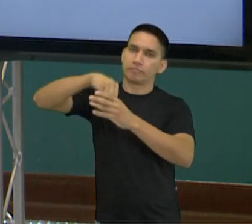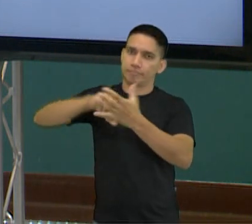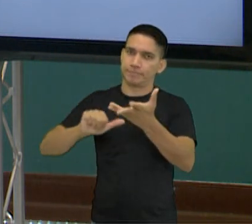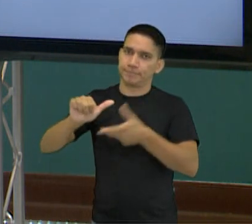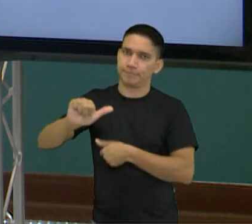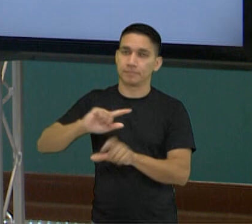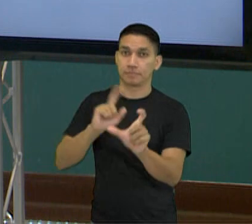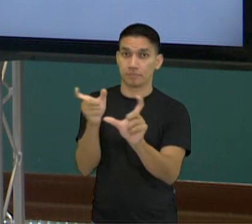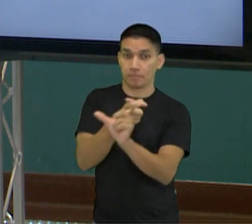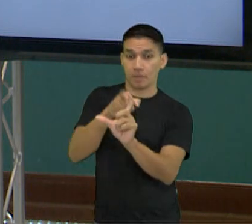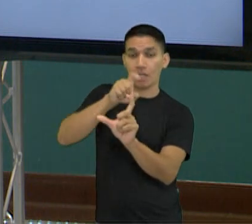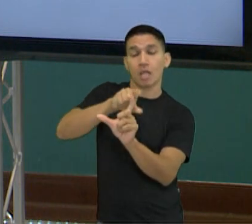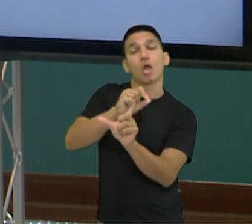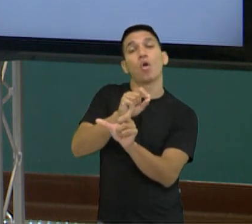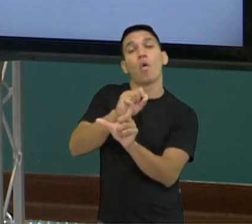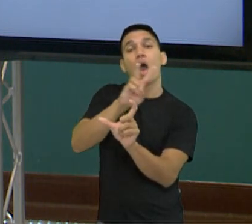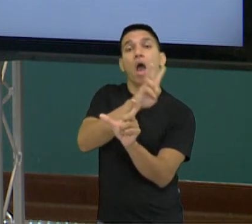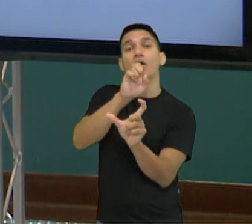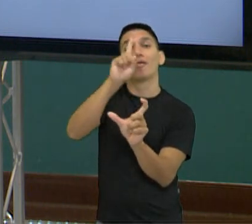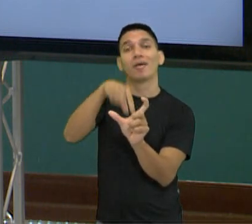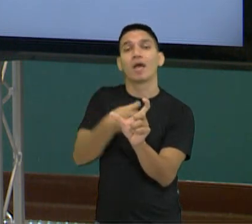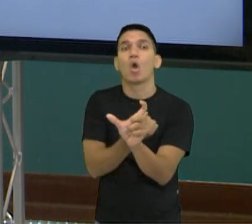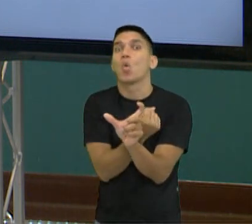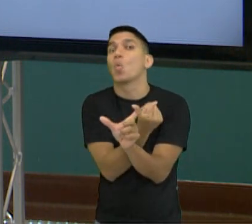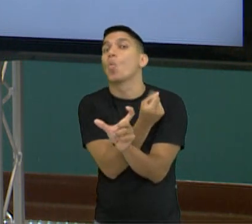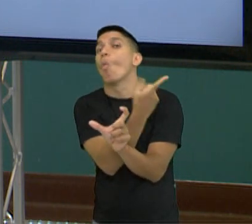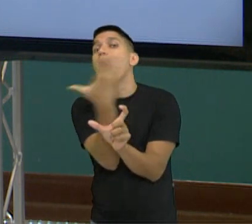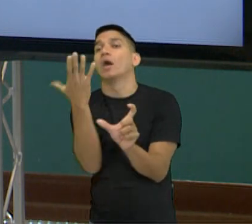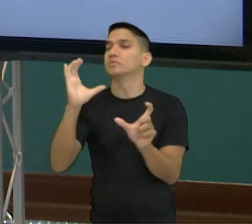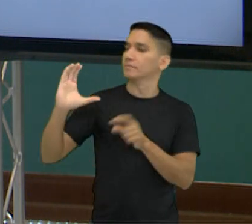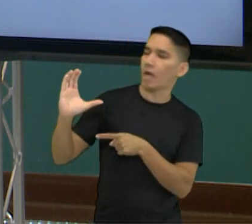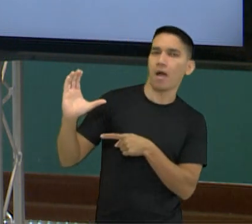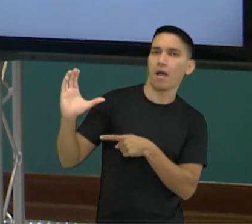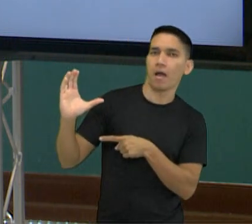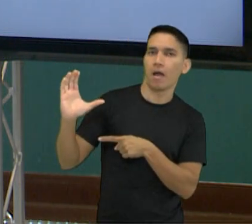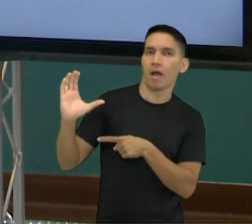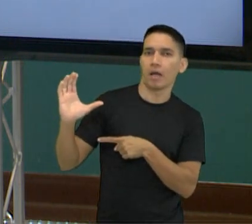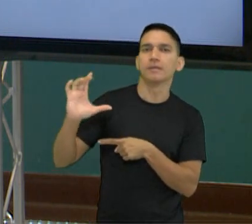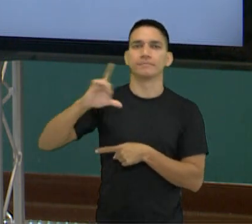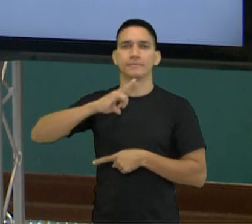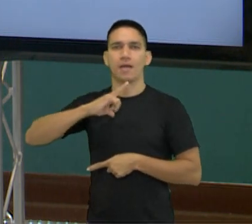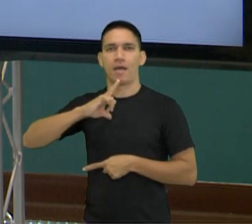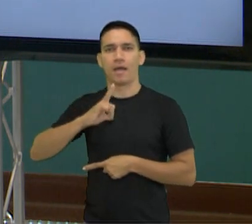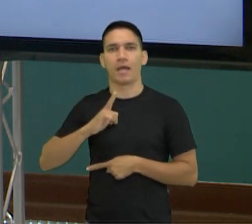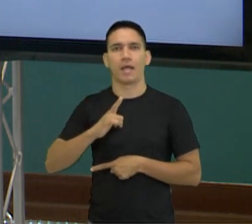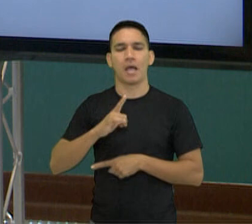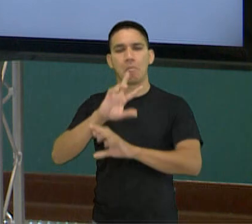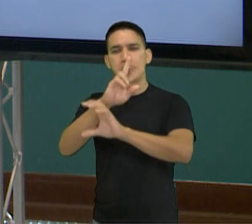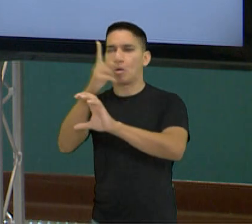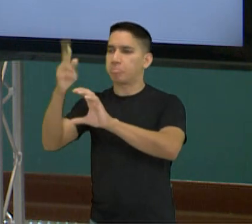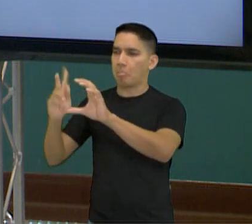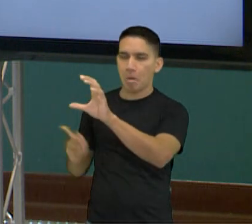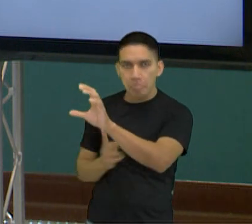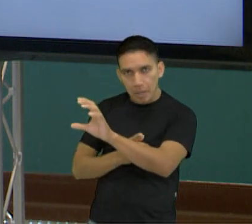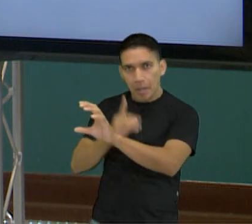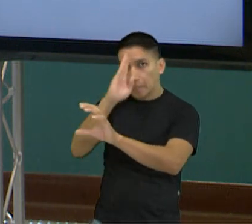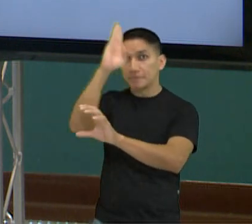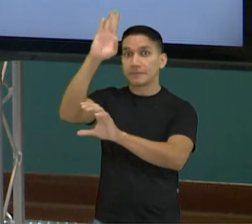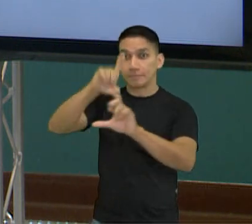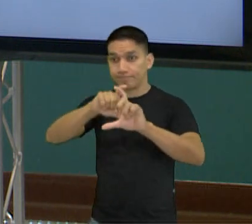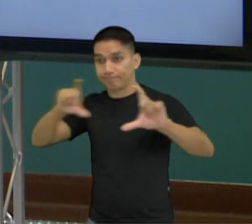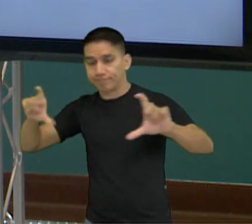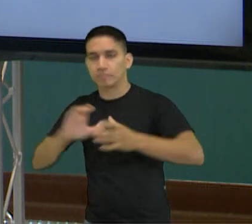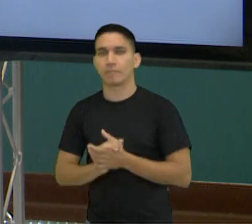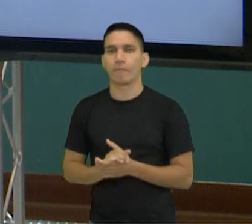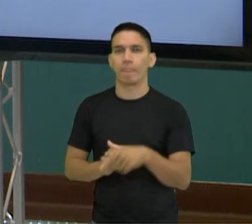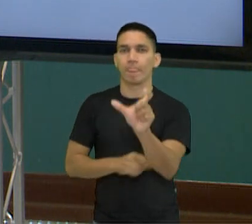prefixo, a parte inicial, vai indicar quantos carbonos essa substância tem na sua cadeia carbônica principal.